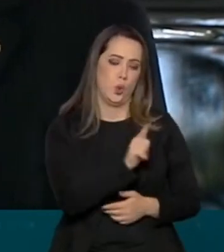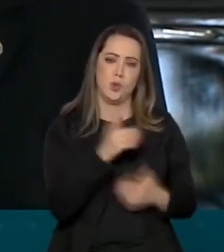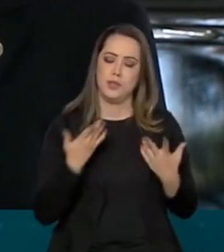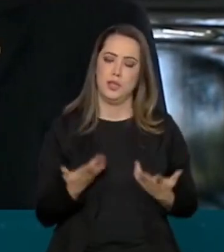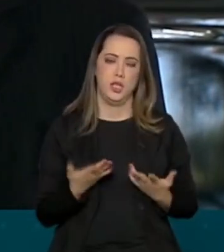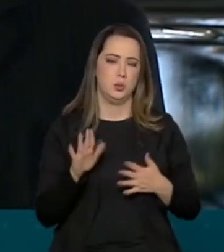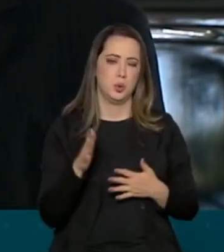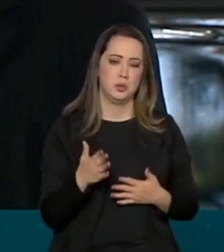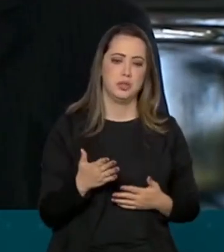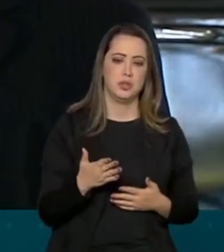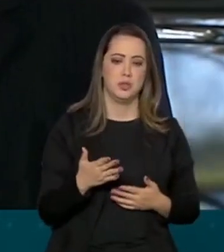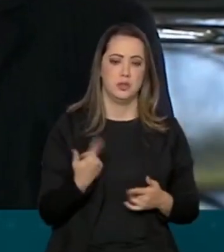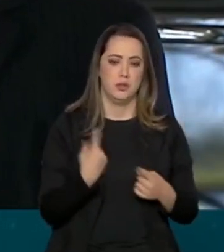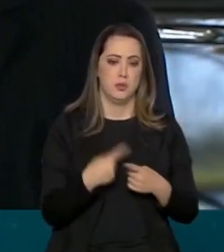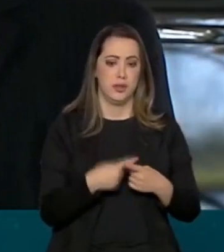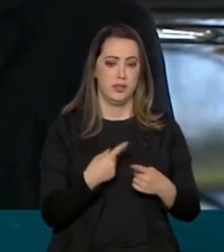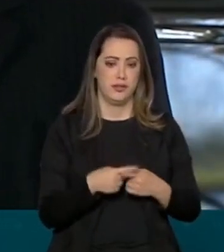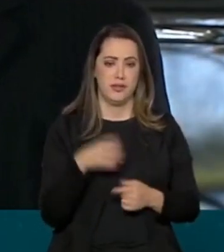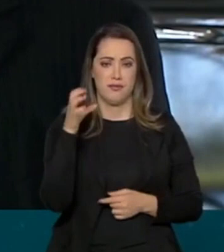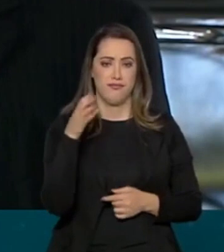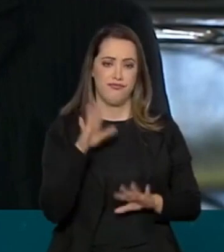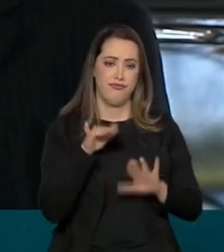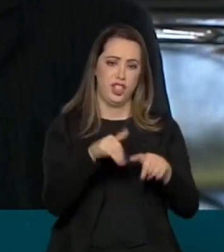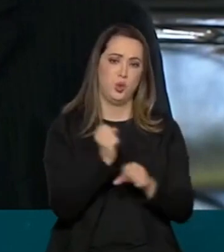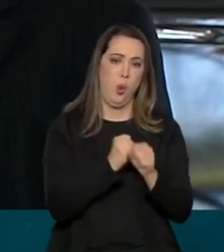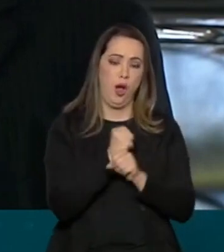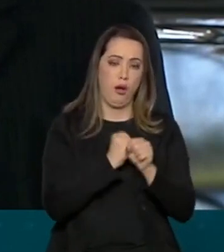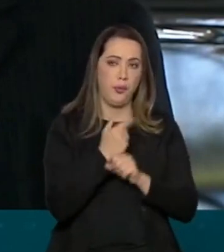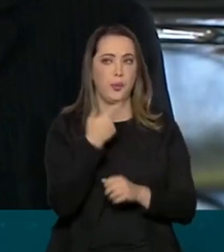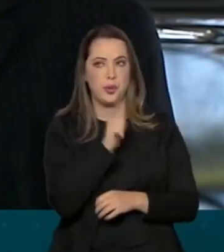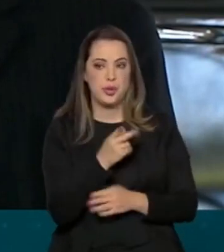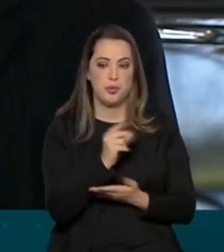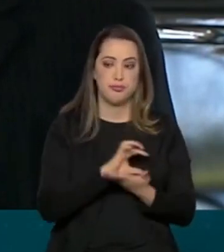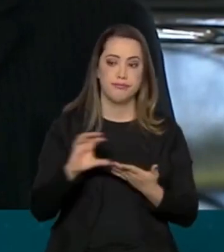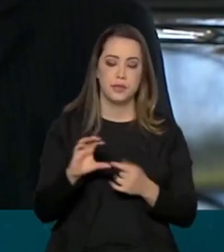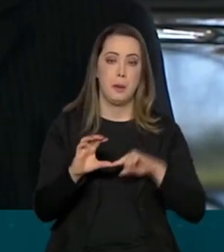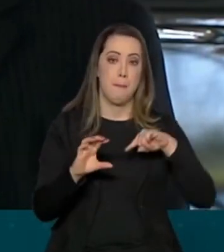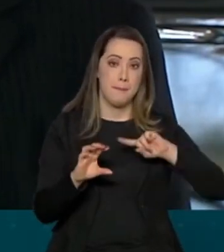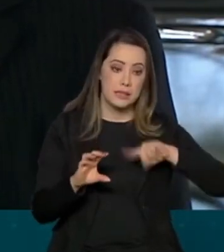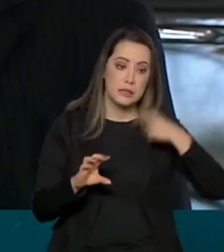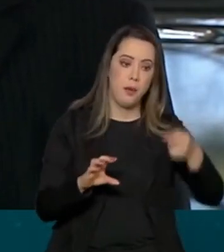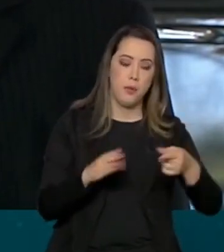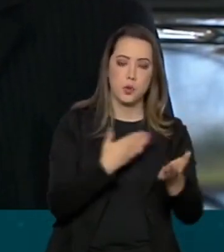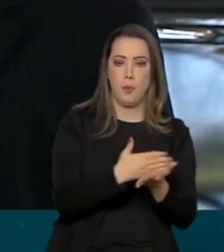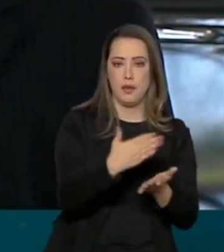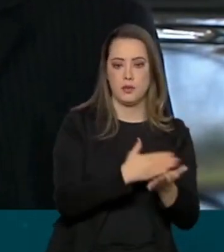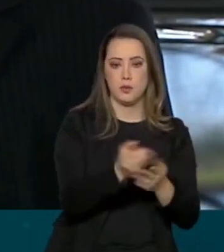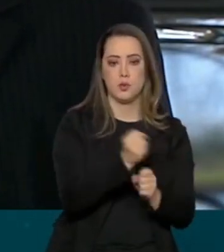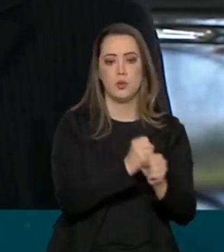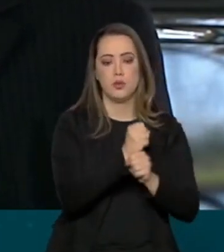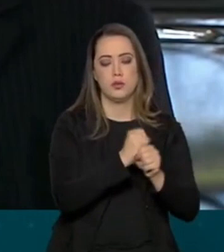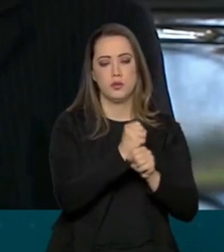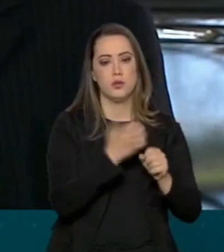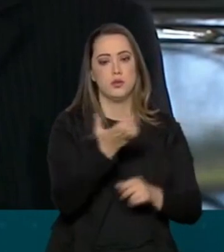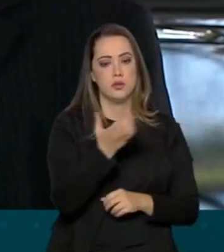do ano ali, por razão de ser final do ano também, de conseguir os recursos. E depois, no começo do ano, né, nós